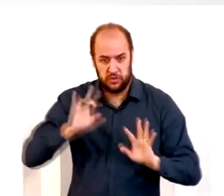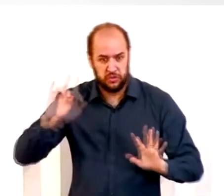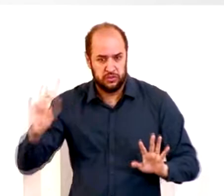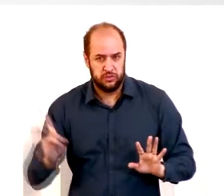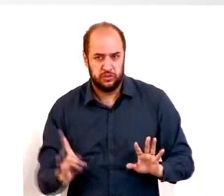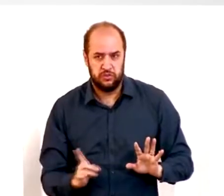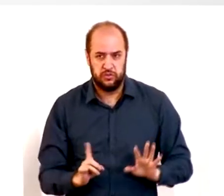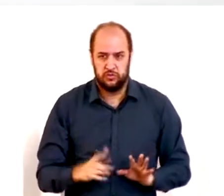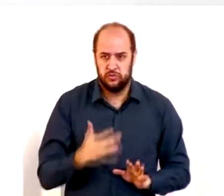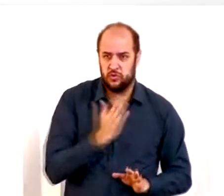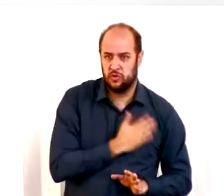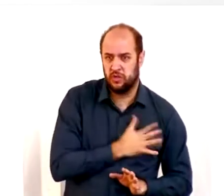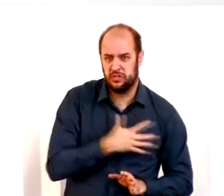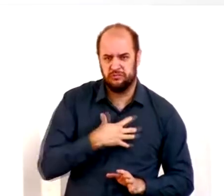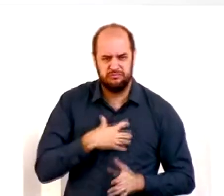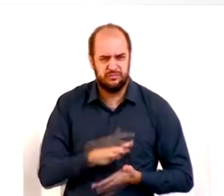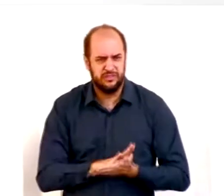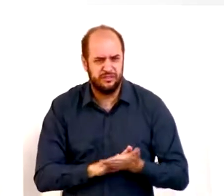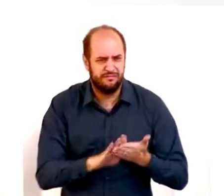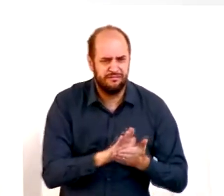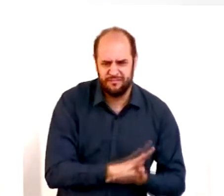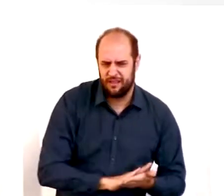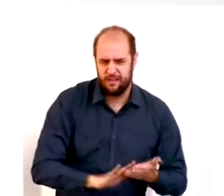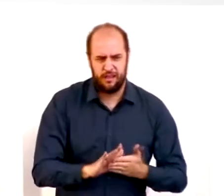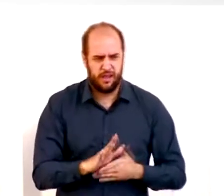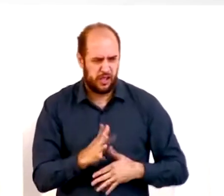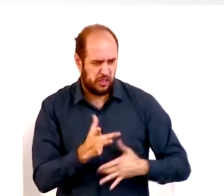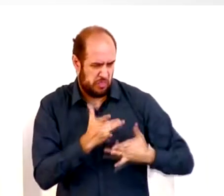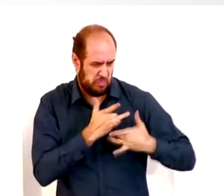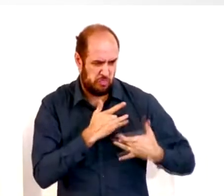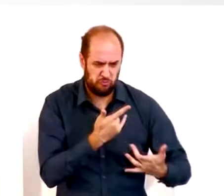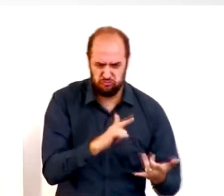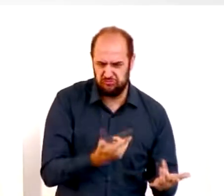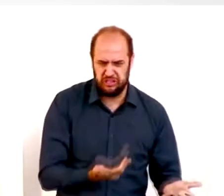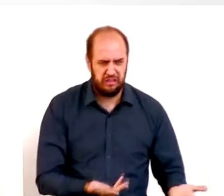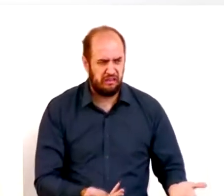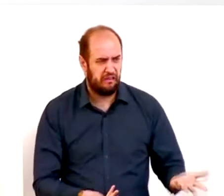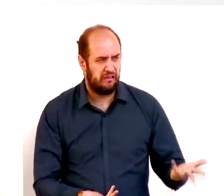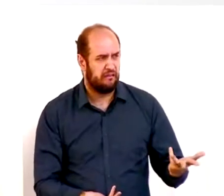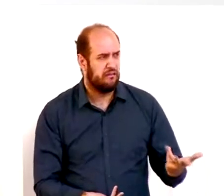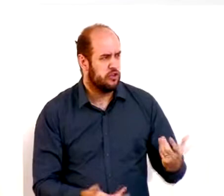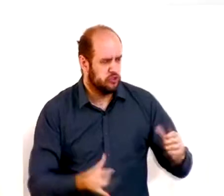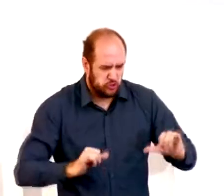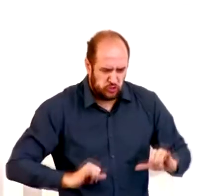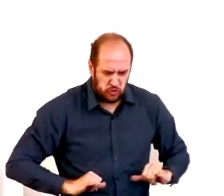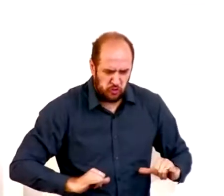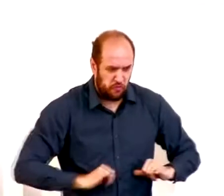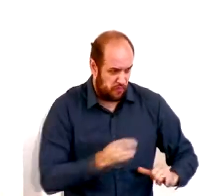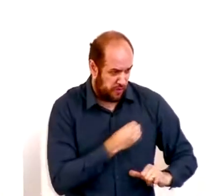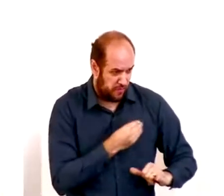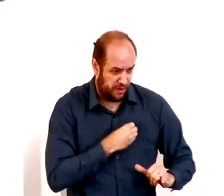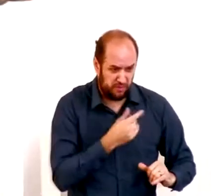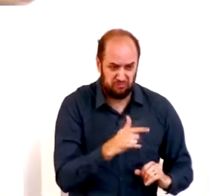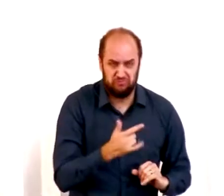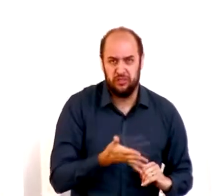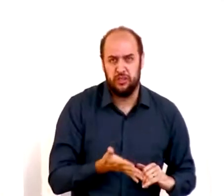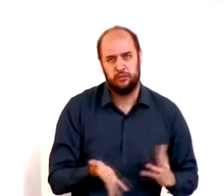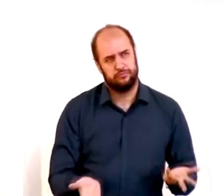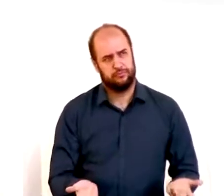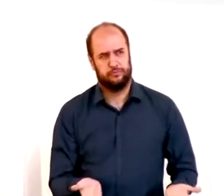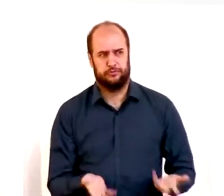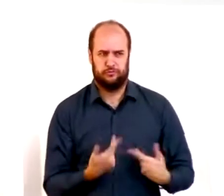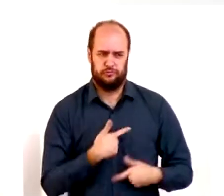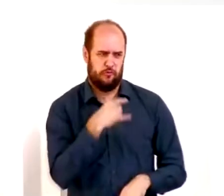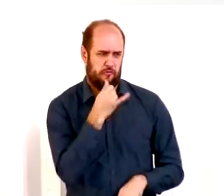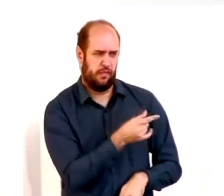se compadece do pobre, do desvalido, que ele não sofre pelos seus pecados? Então não é um adorador, não